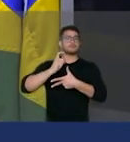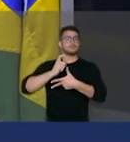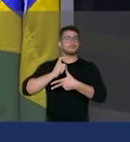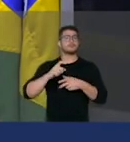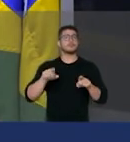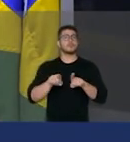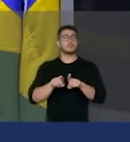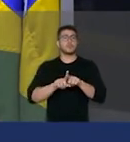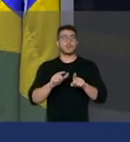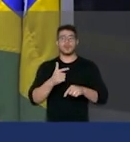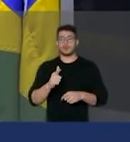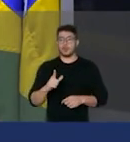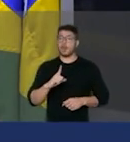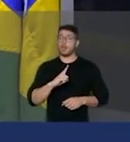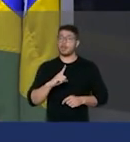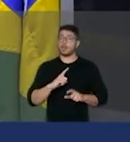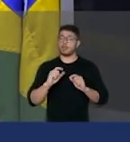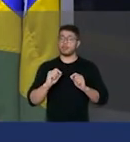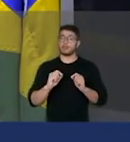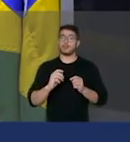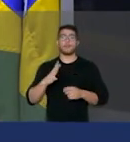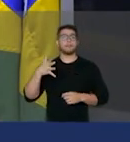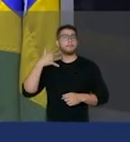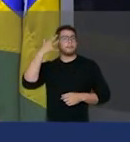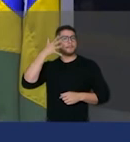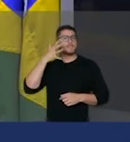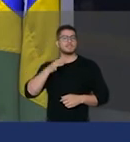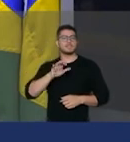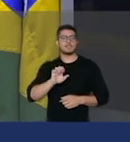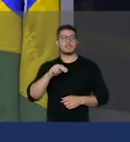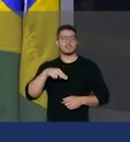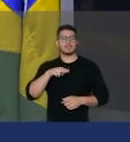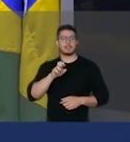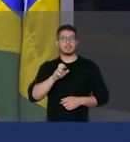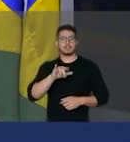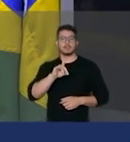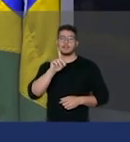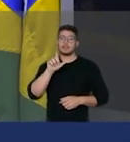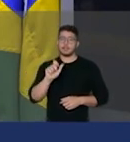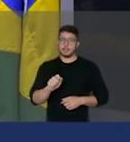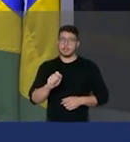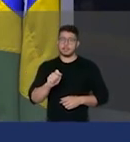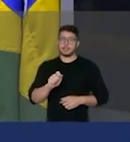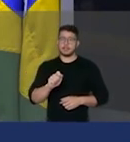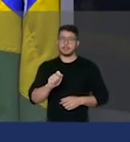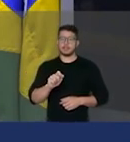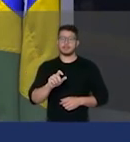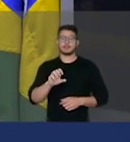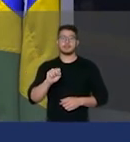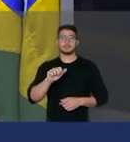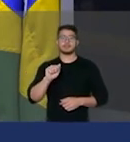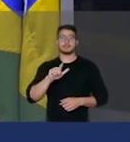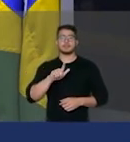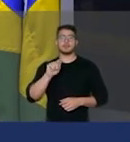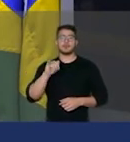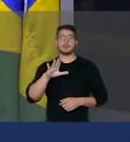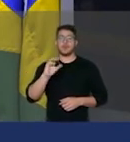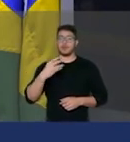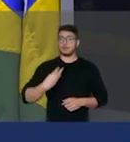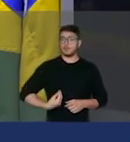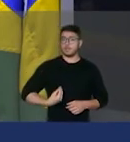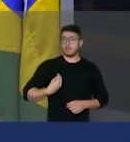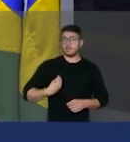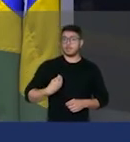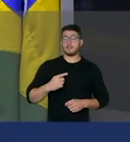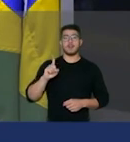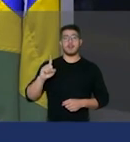os palestrantes estavam Eneida Desiree salgado que esteve presente em ato de defesa de Lula em 2018 contra